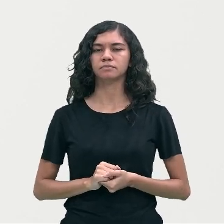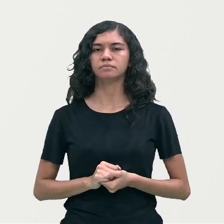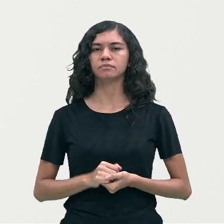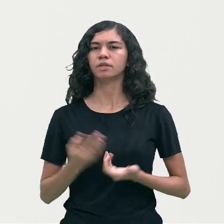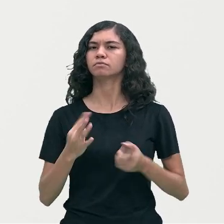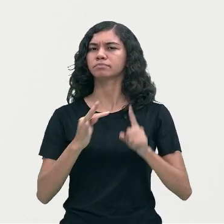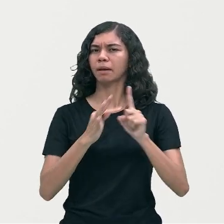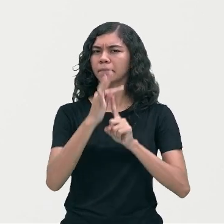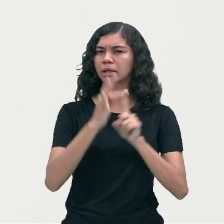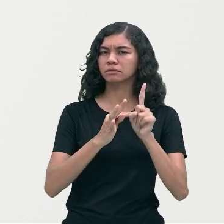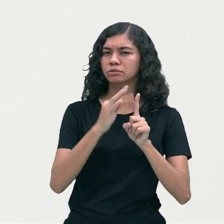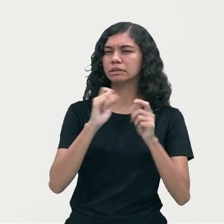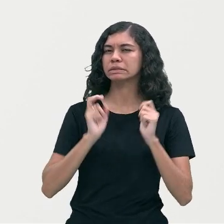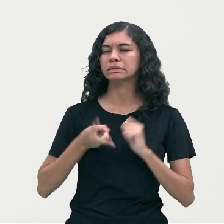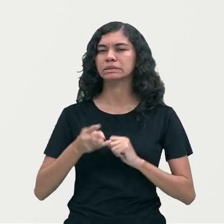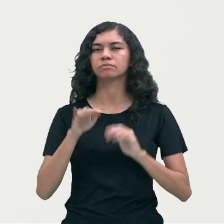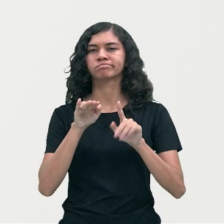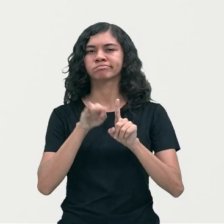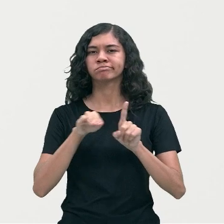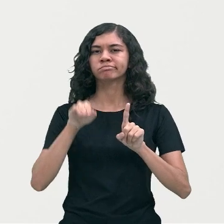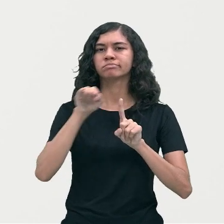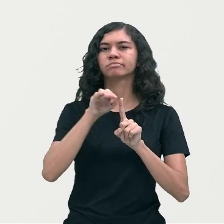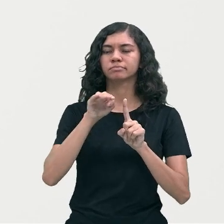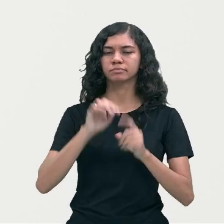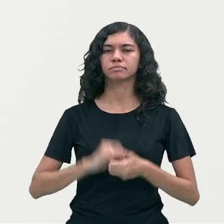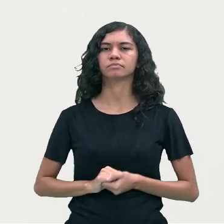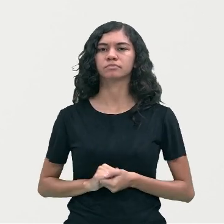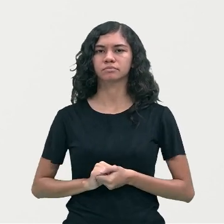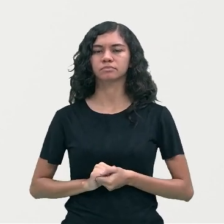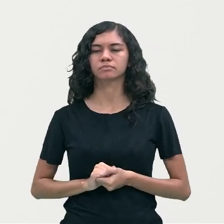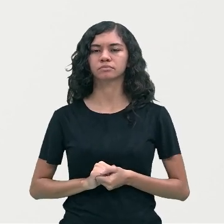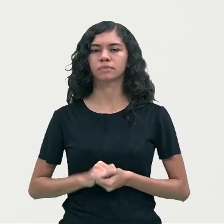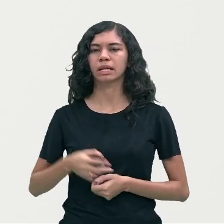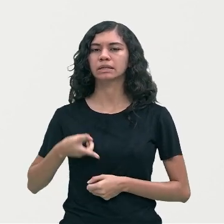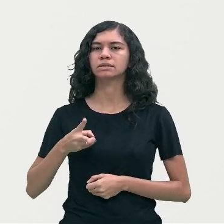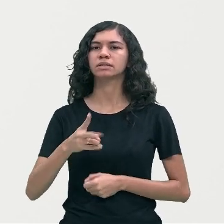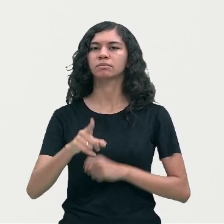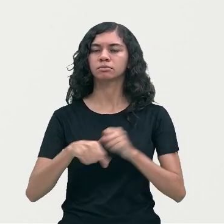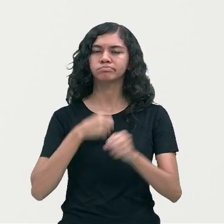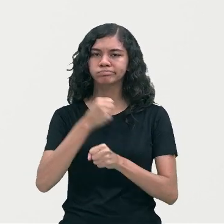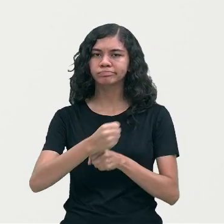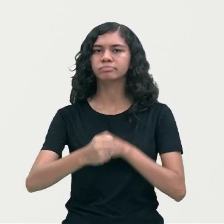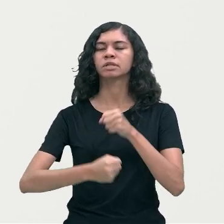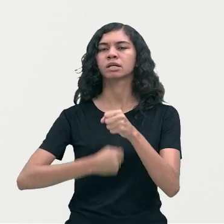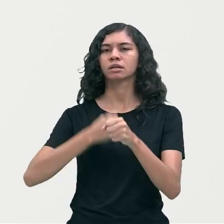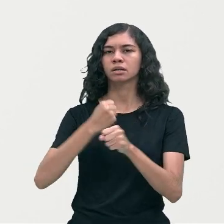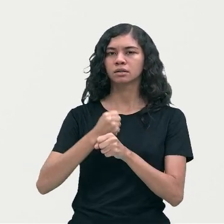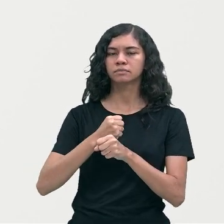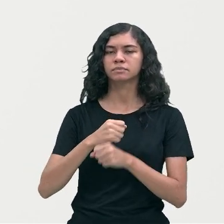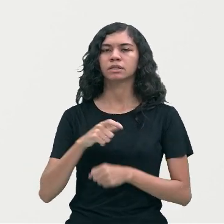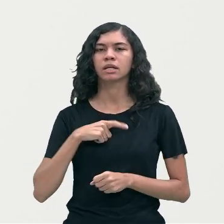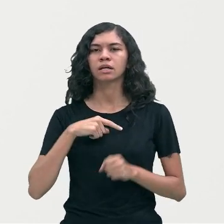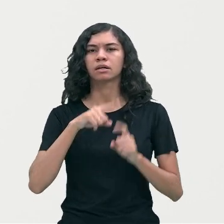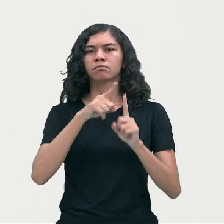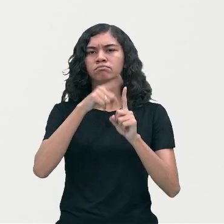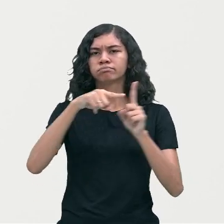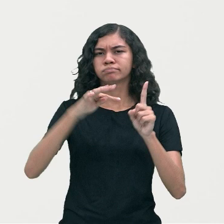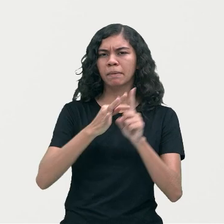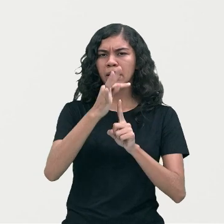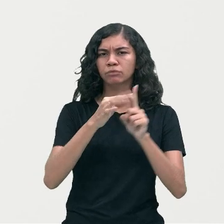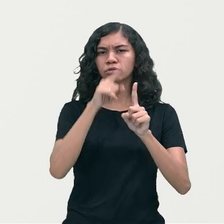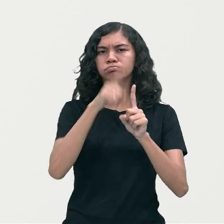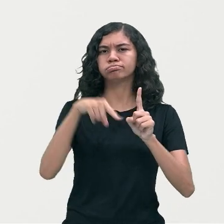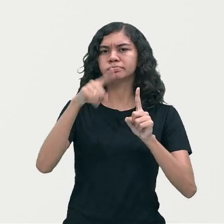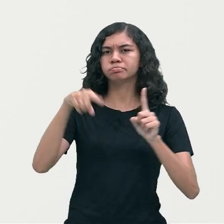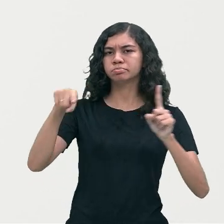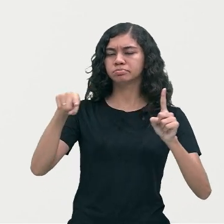ser sempre elevadas em todo o ano. Aí vai apresentar uma baixa variação térmica, uma baixa variação